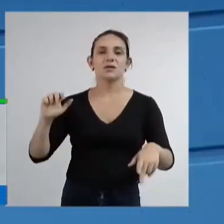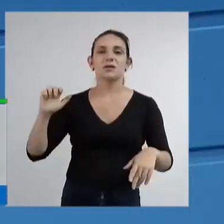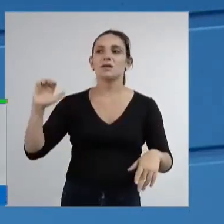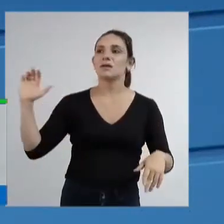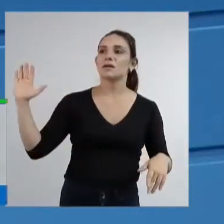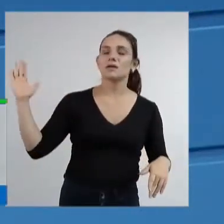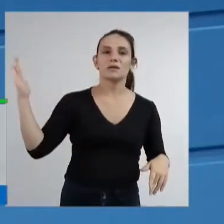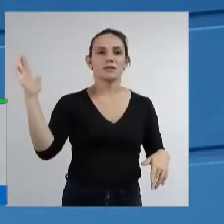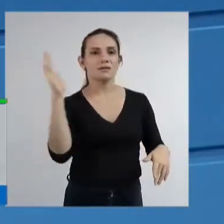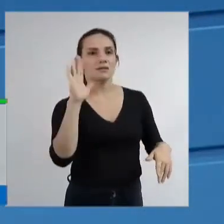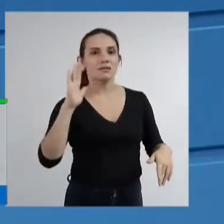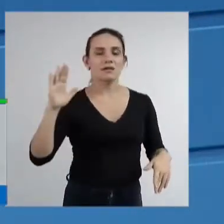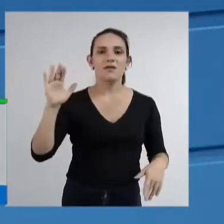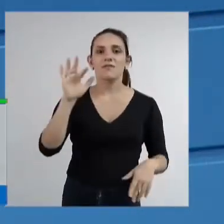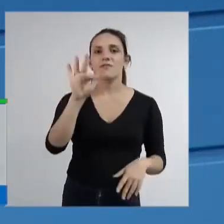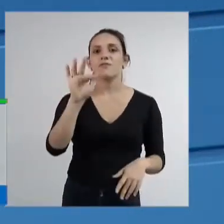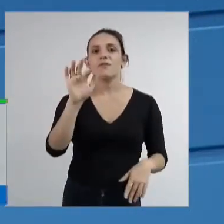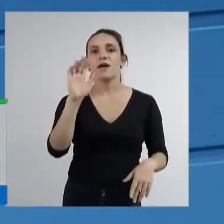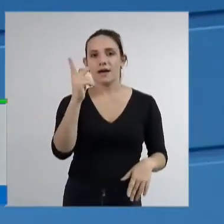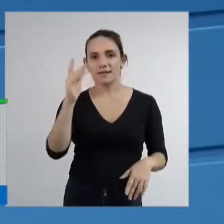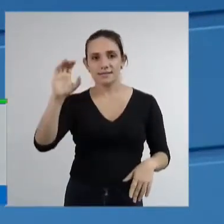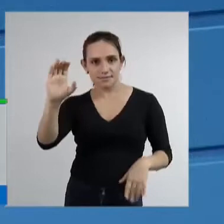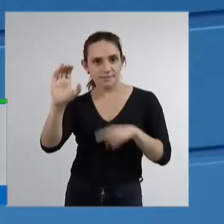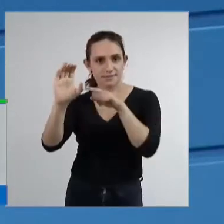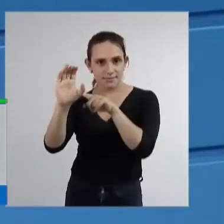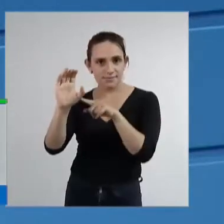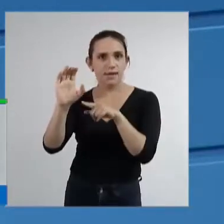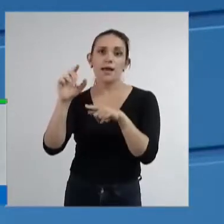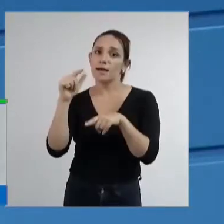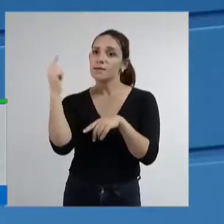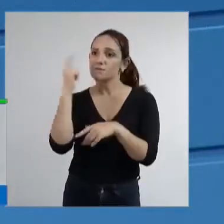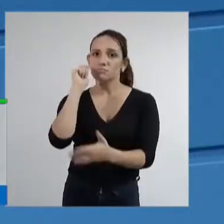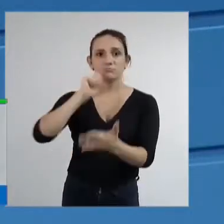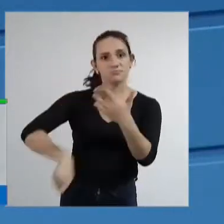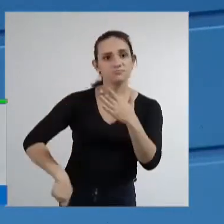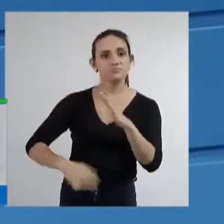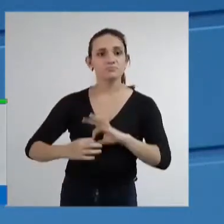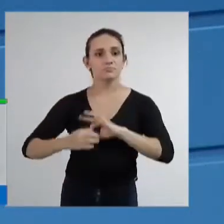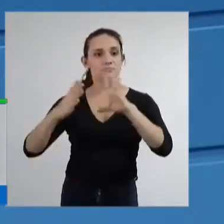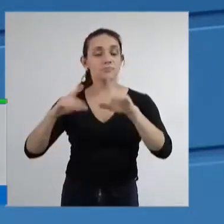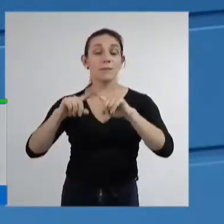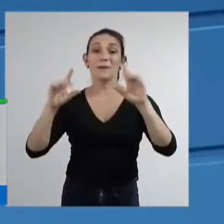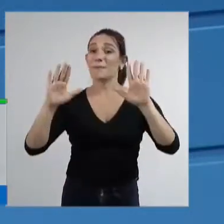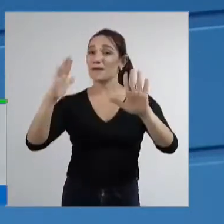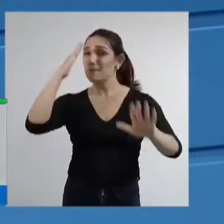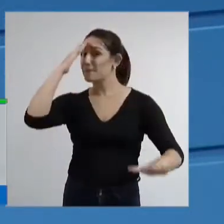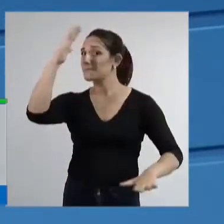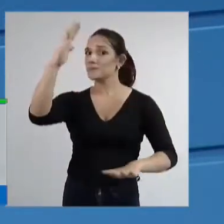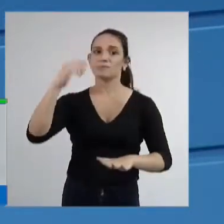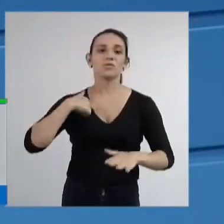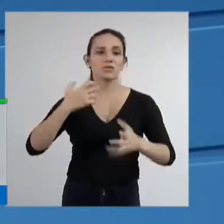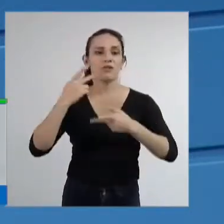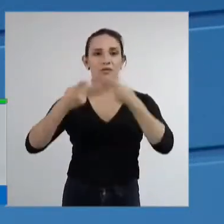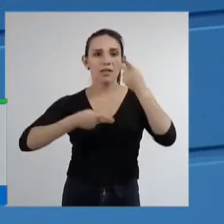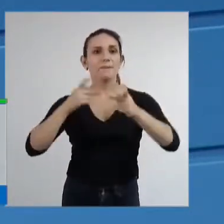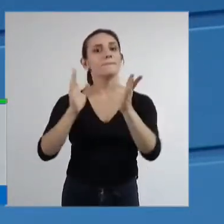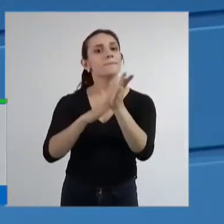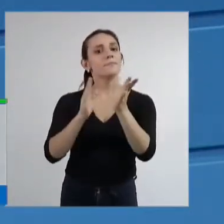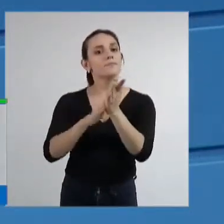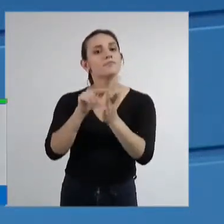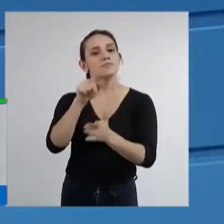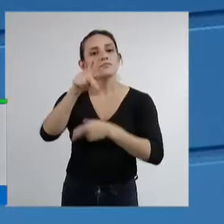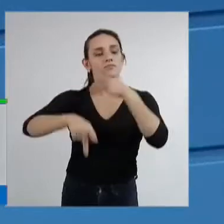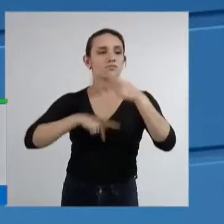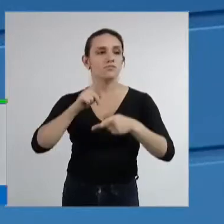as agências regulatórias e permitiu com que, na verdade, pudesse socializar. Mas, acima de tudo, eu gostaria de parabenizar Vossa